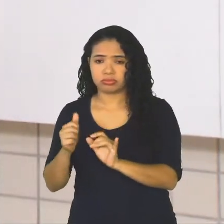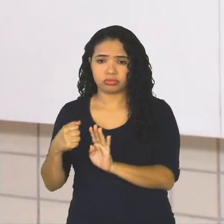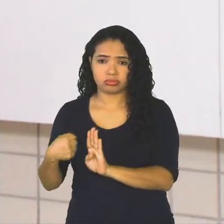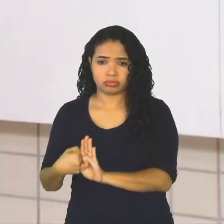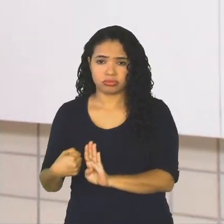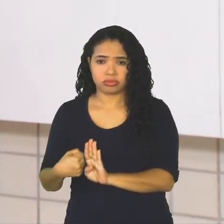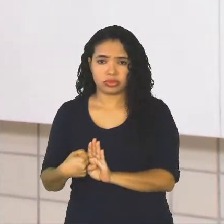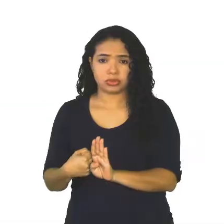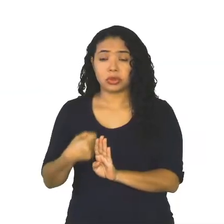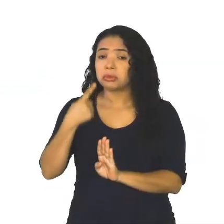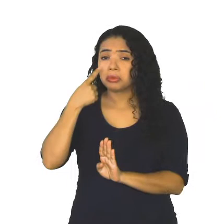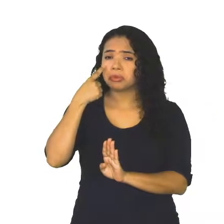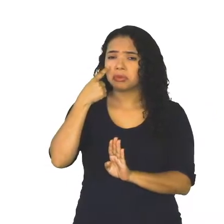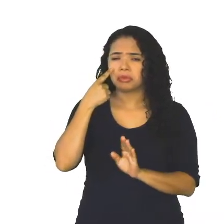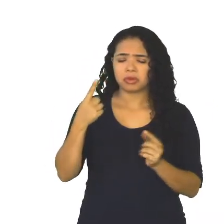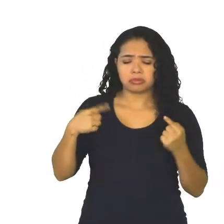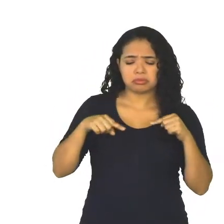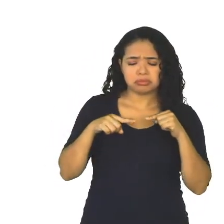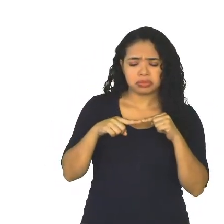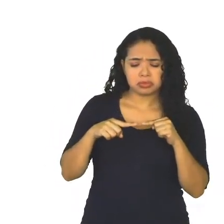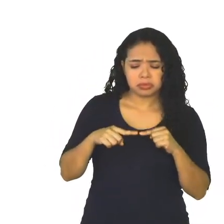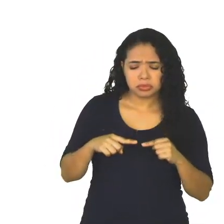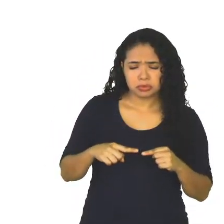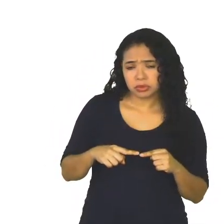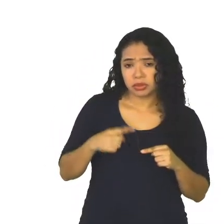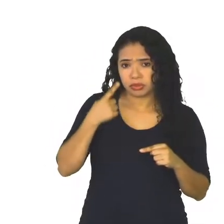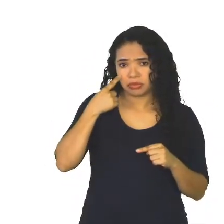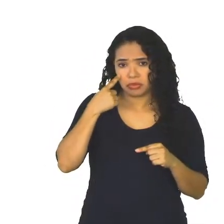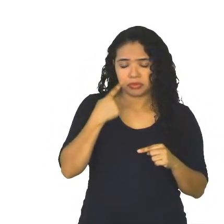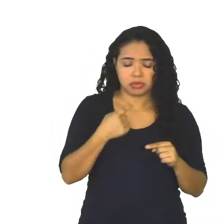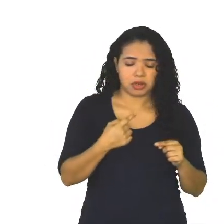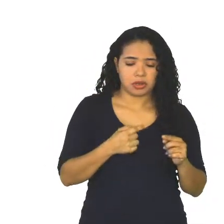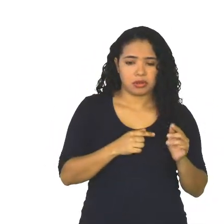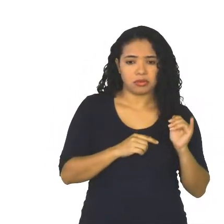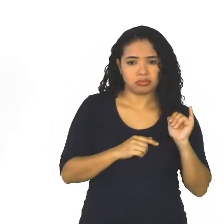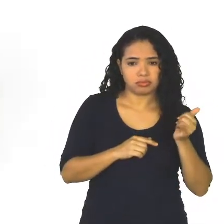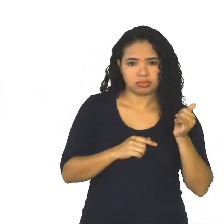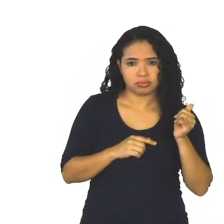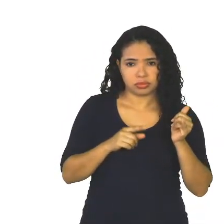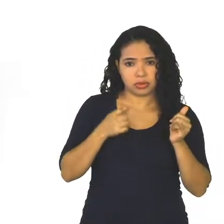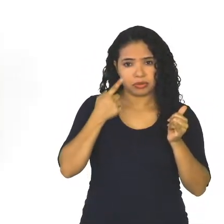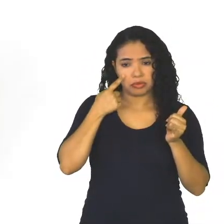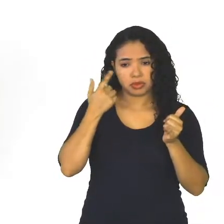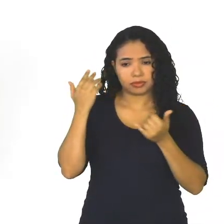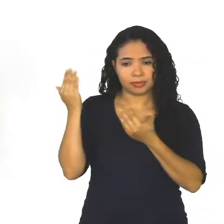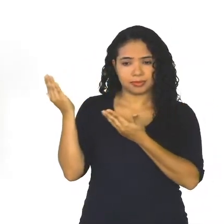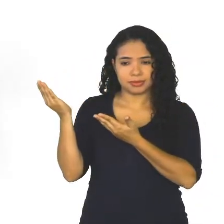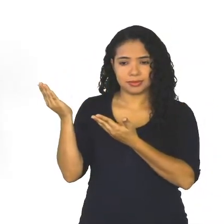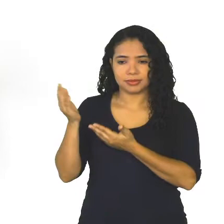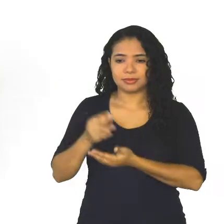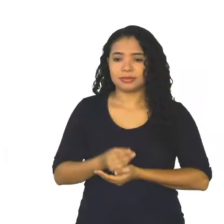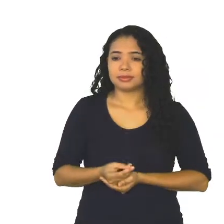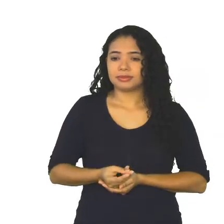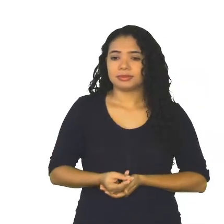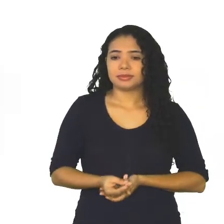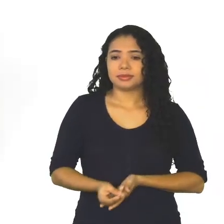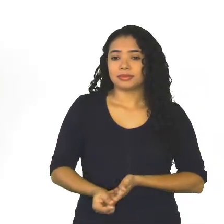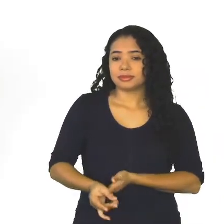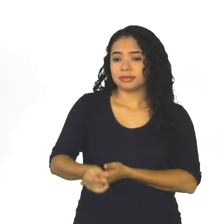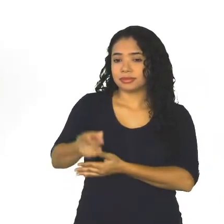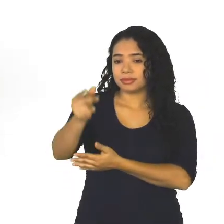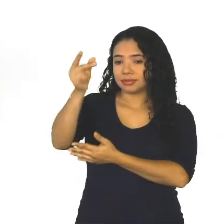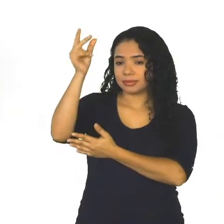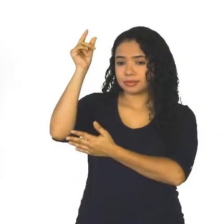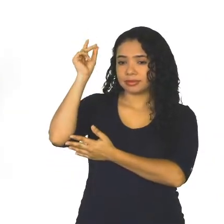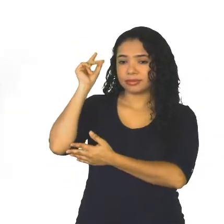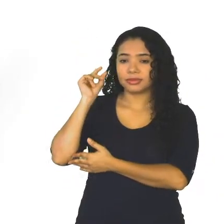ver na tela aí o seguinte, vai aparecer para vocês um trecho do texto que está escrito o seguinte, abre aspas. Era uma vez um